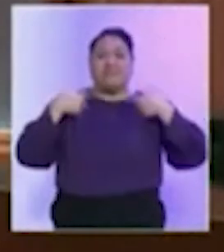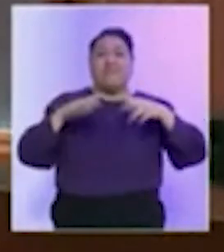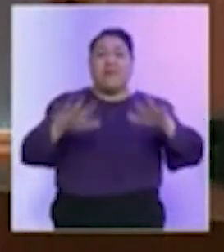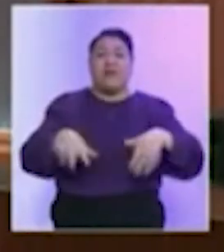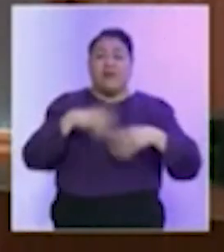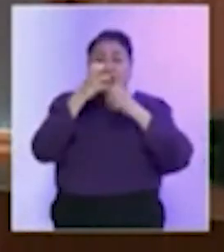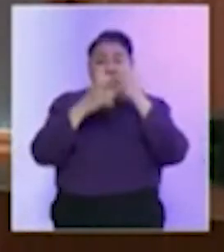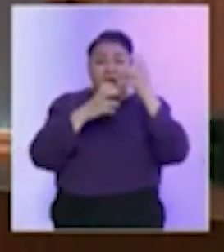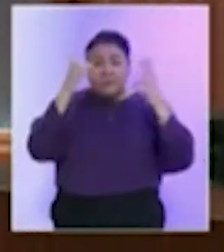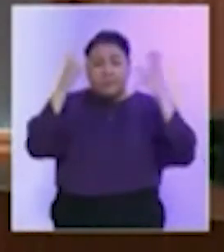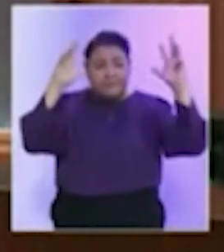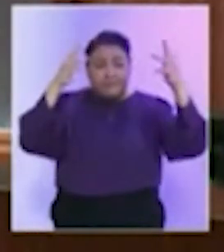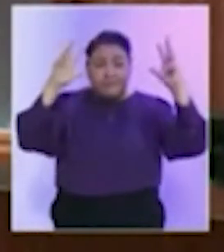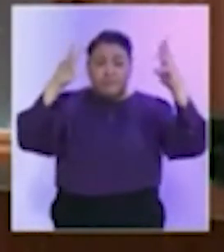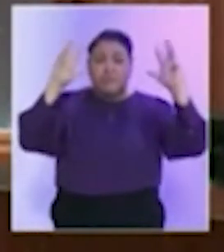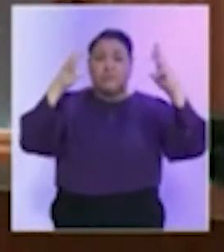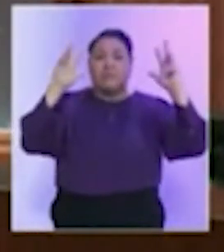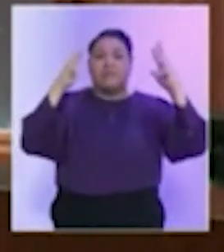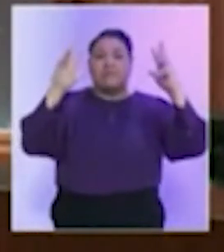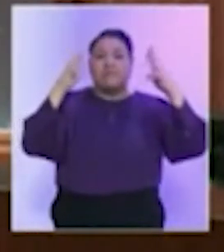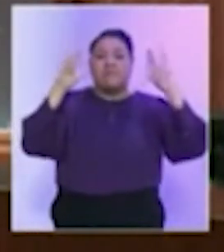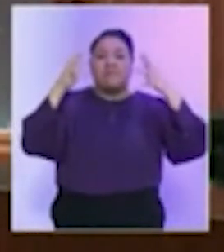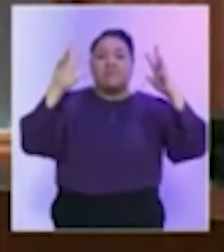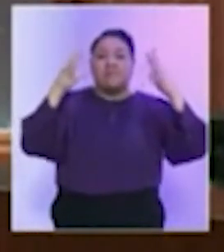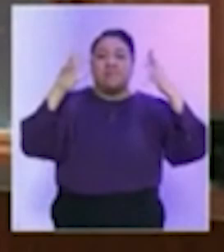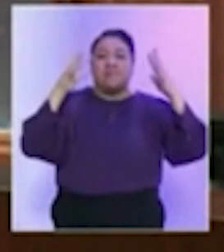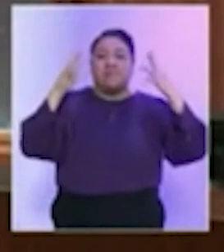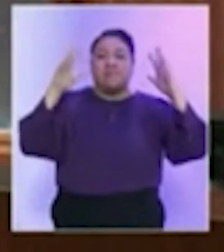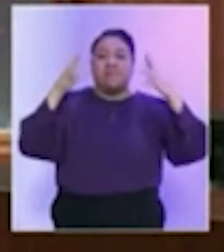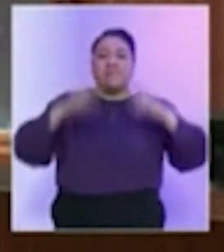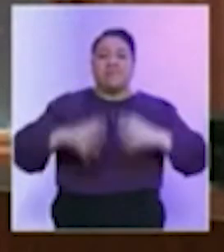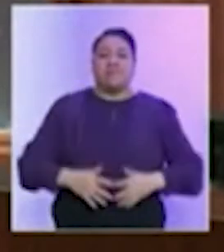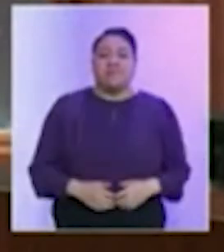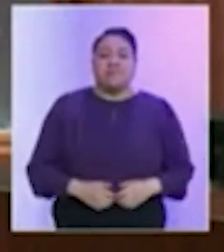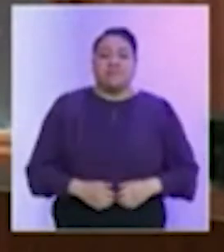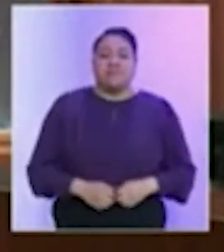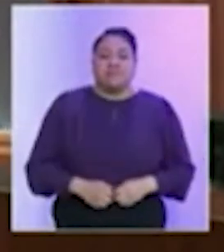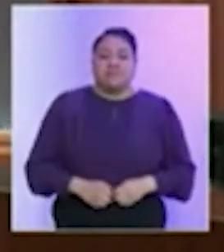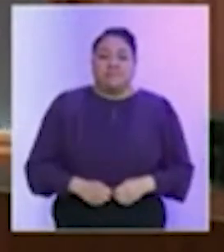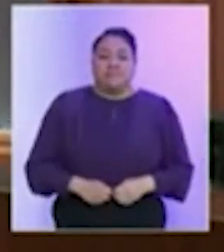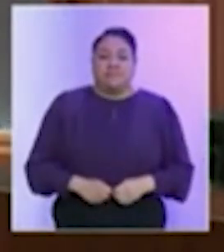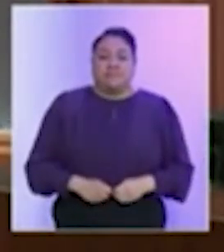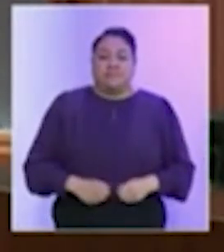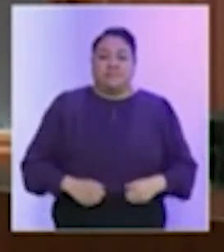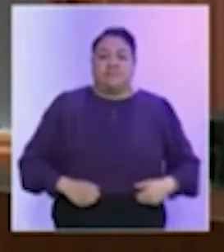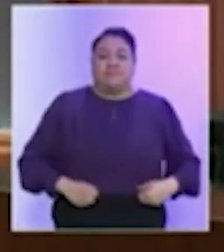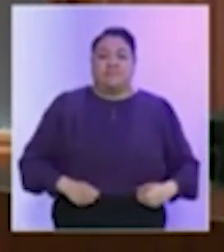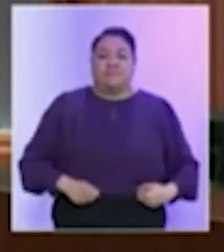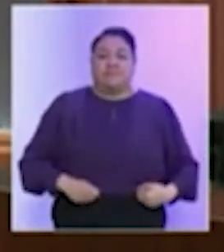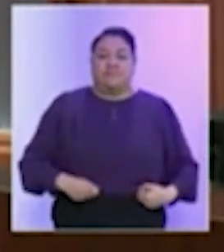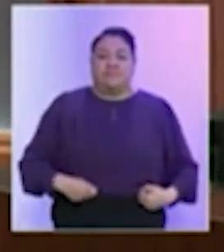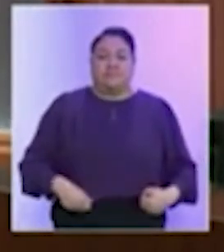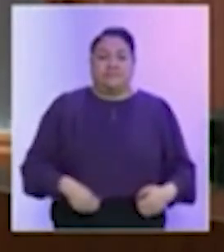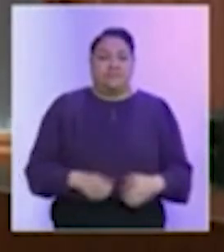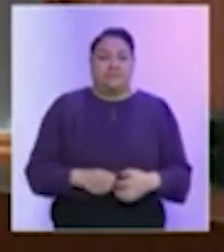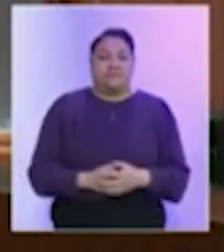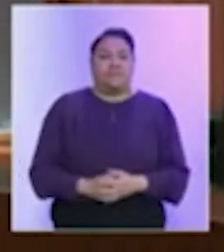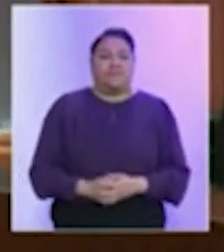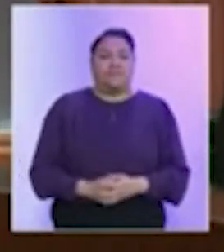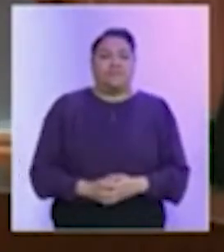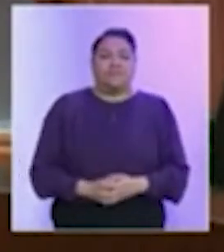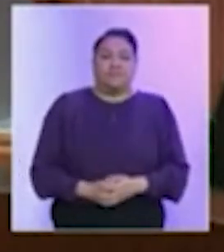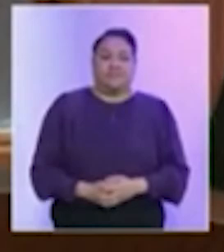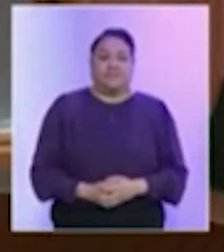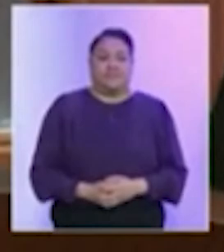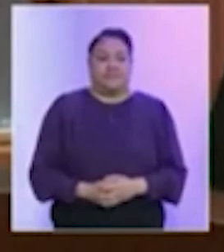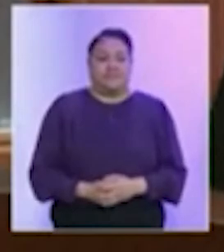da titular do Tribunal Eleitoral Mônica Soto na véspera A Entidade validou os votos das eleições de 2 de julho passado nas quais